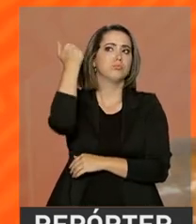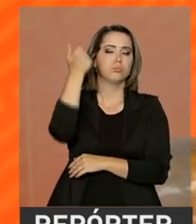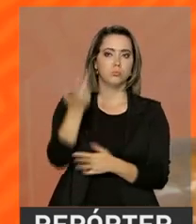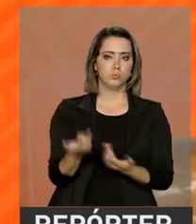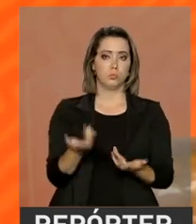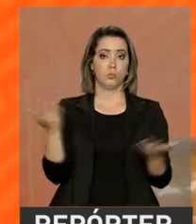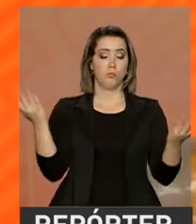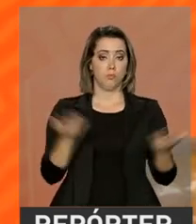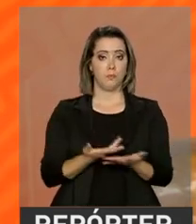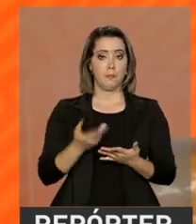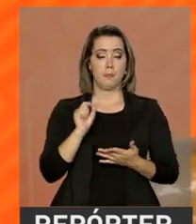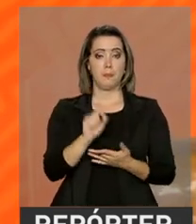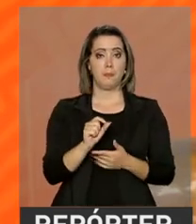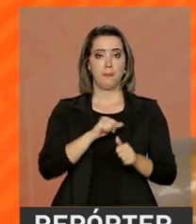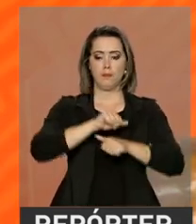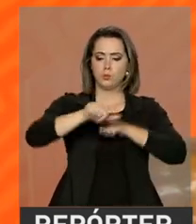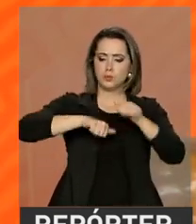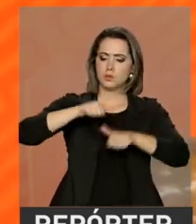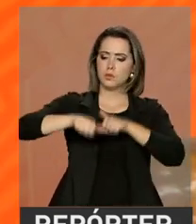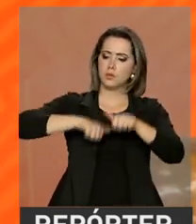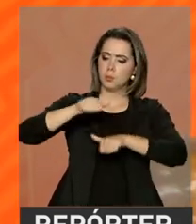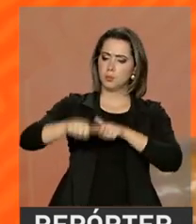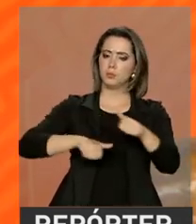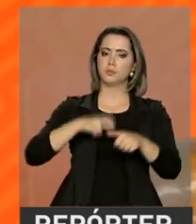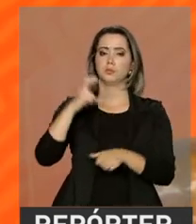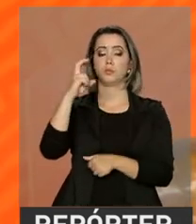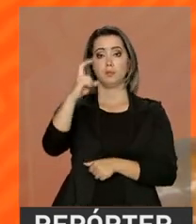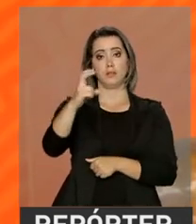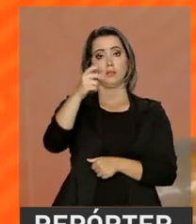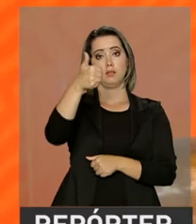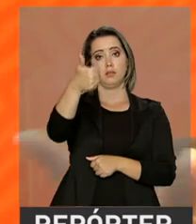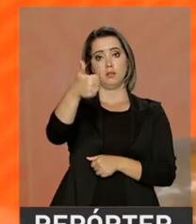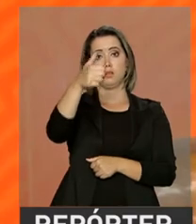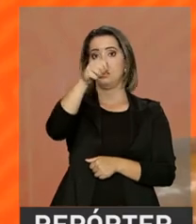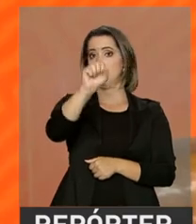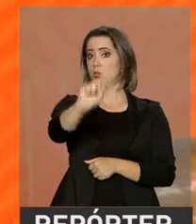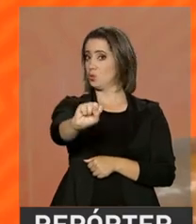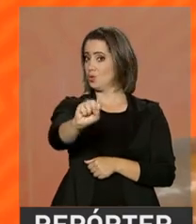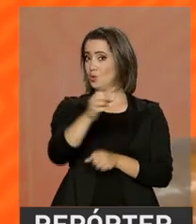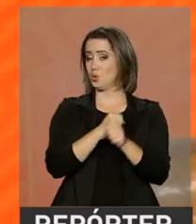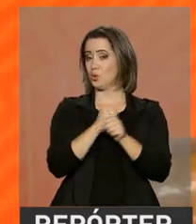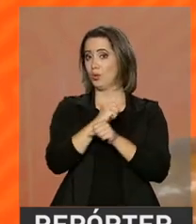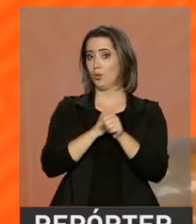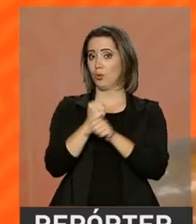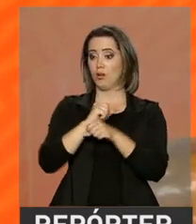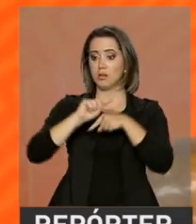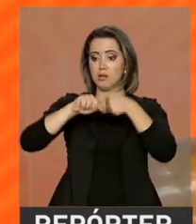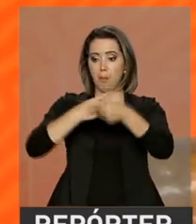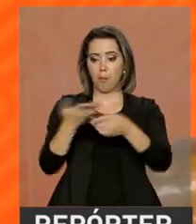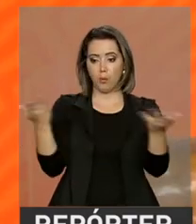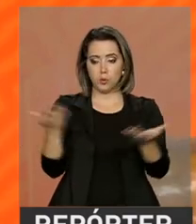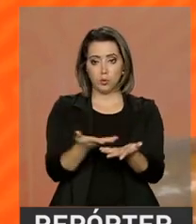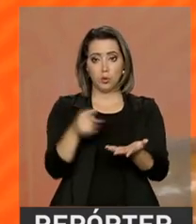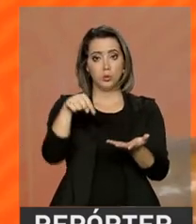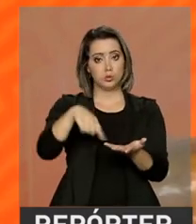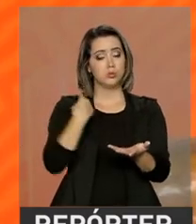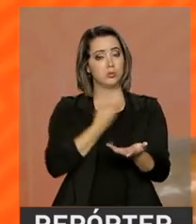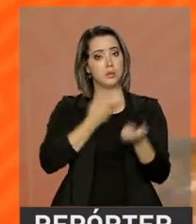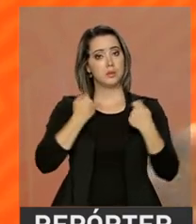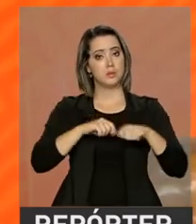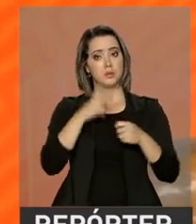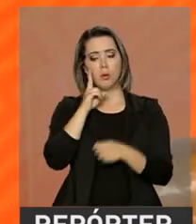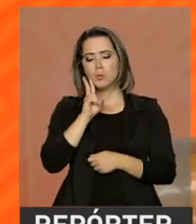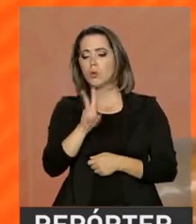hoje passaram-se 517, 18 anos, está indo para 18 anos. E hoje a gente tem que ser